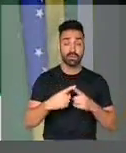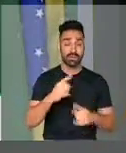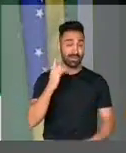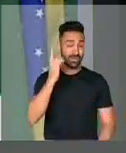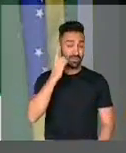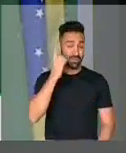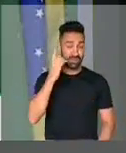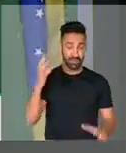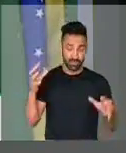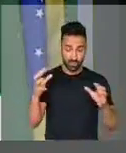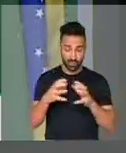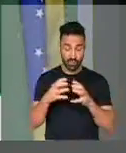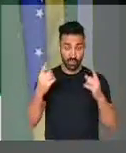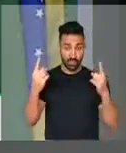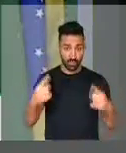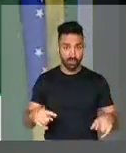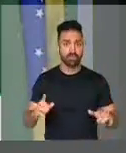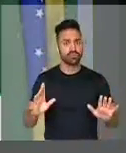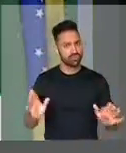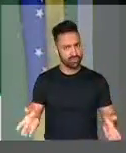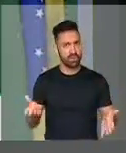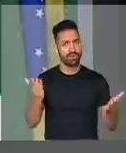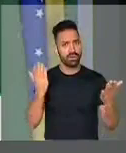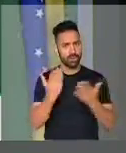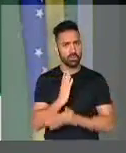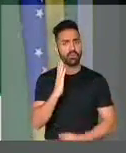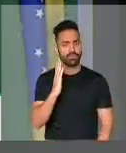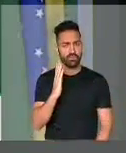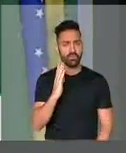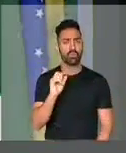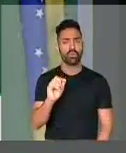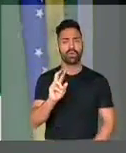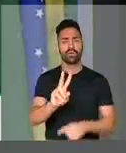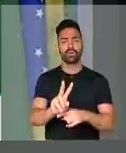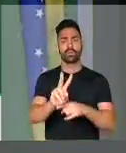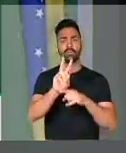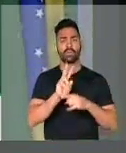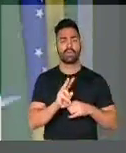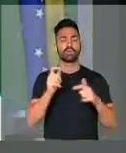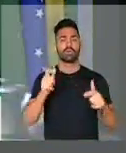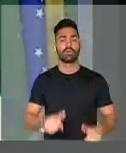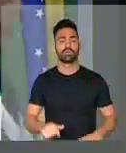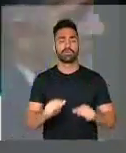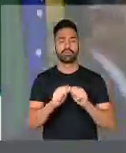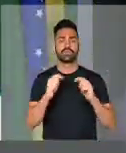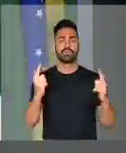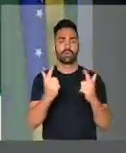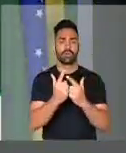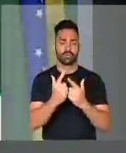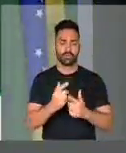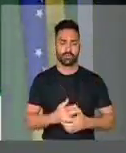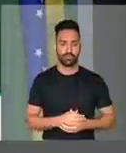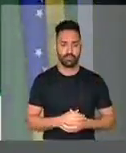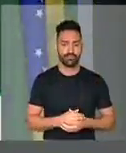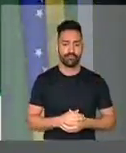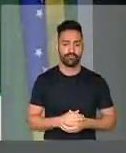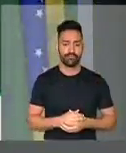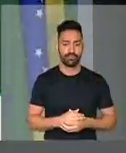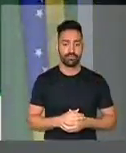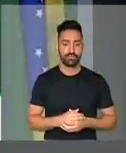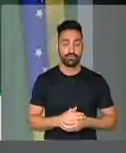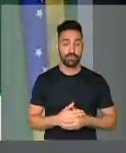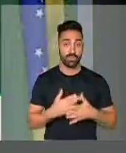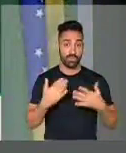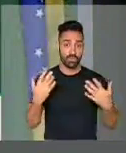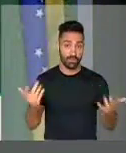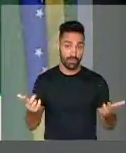da oposição aprovaram o empréstimo na Assembleia Legislativa. Então, não